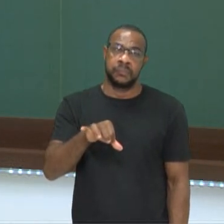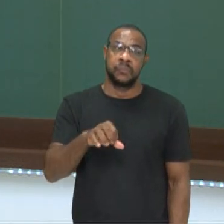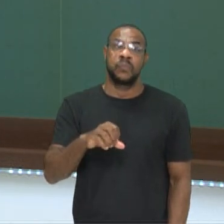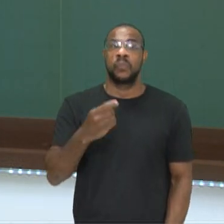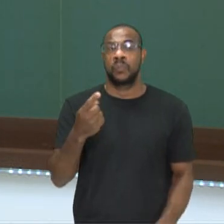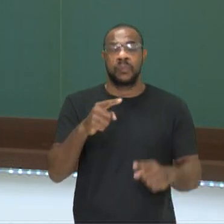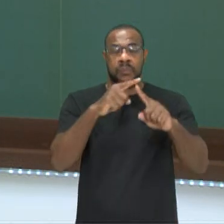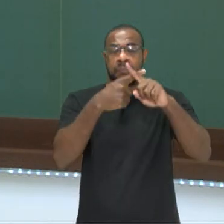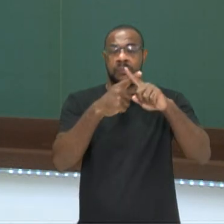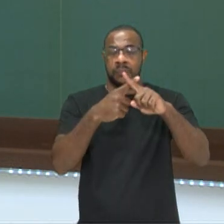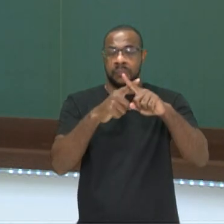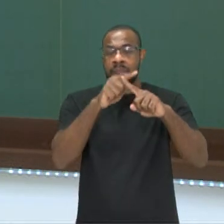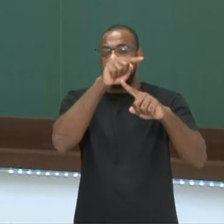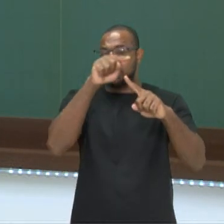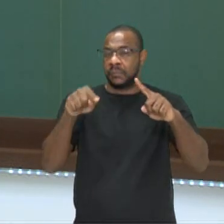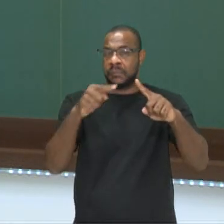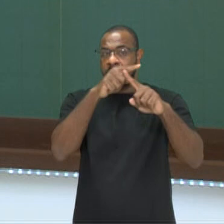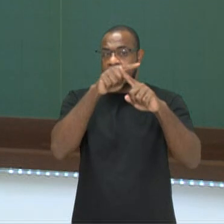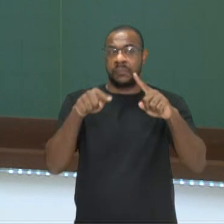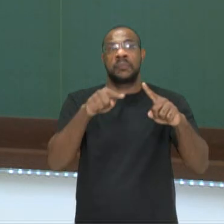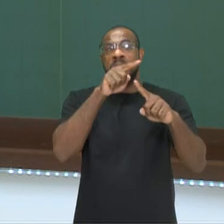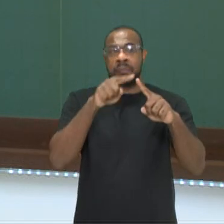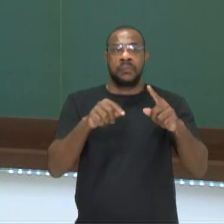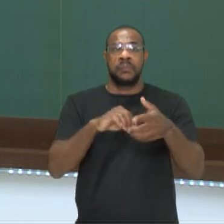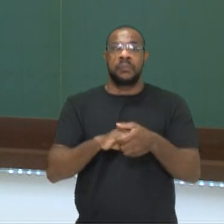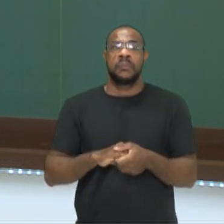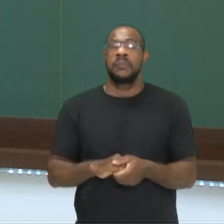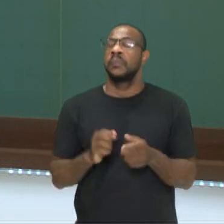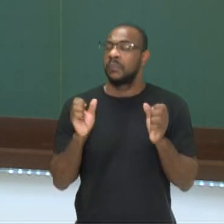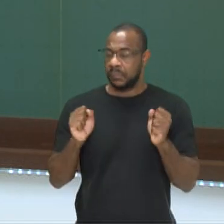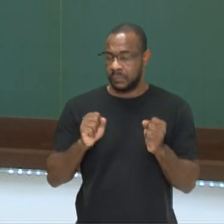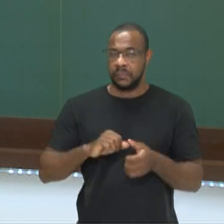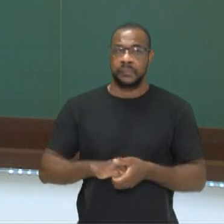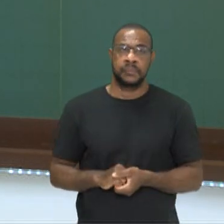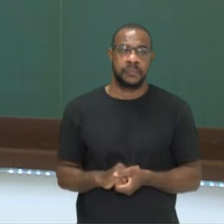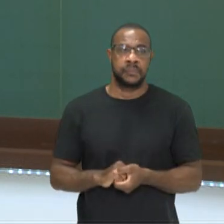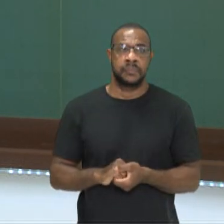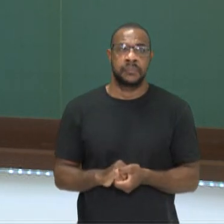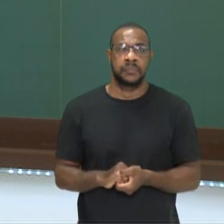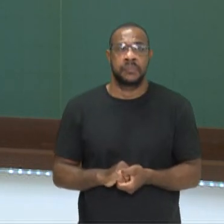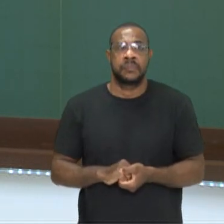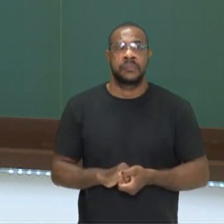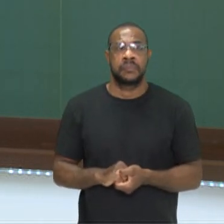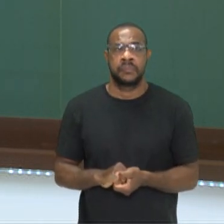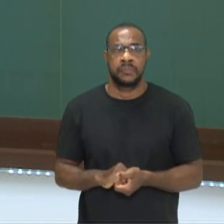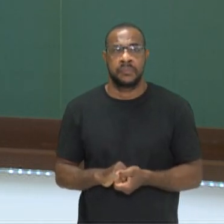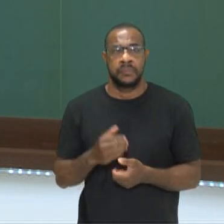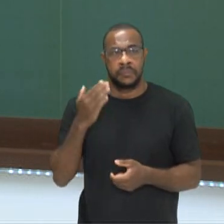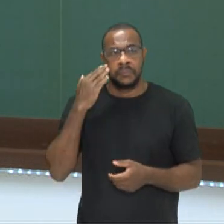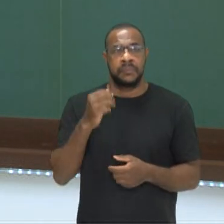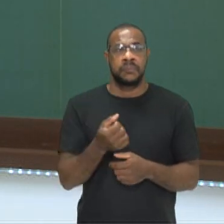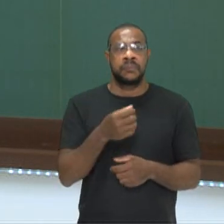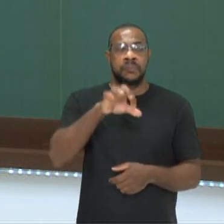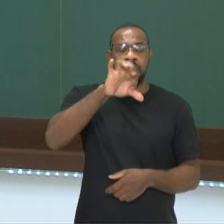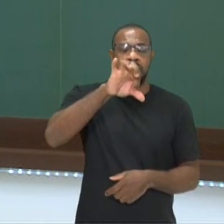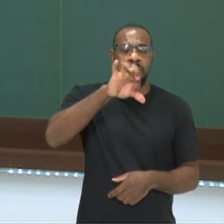9,8, 9,8 é o numerador. O denominador é 2. 9,8 sobre